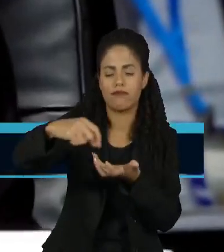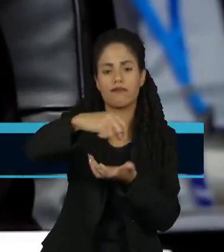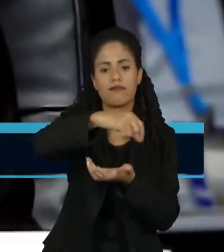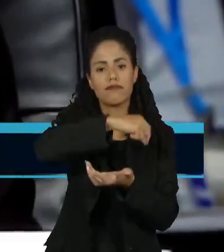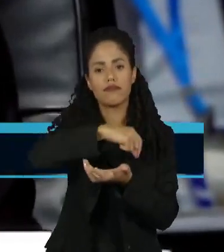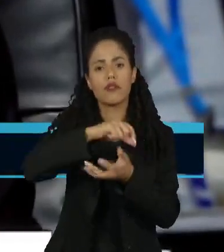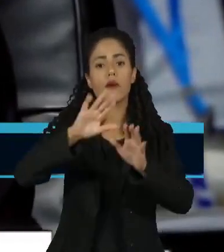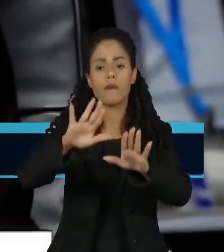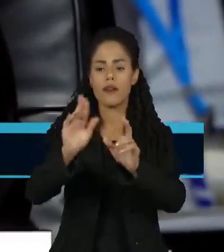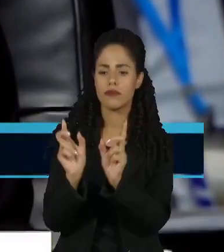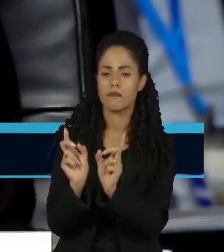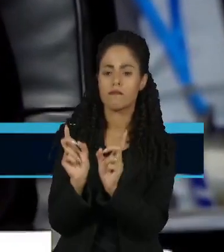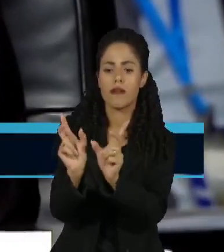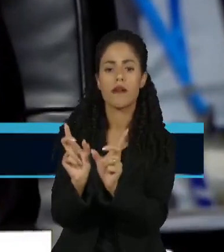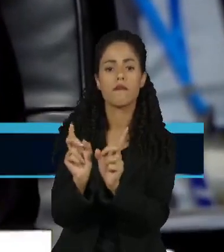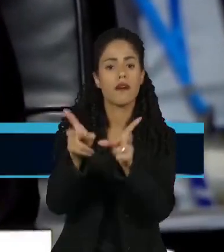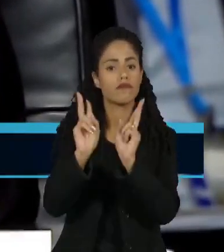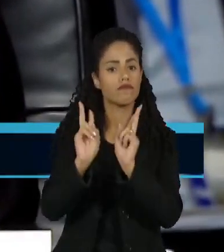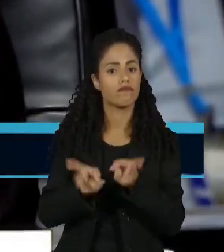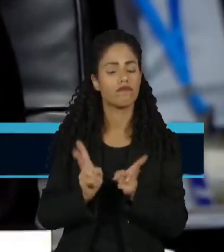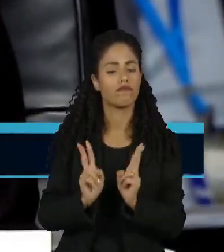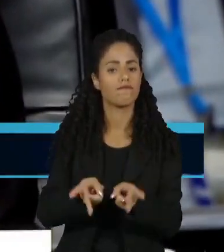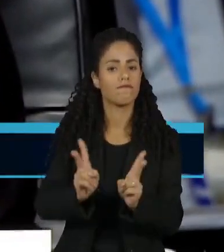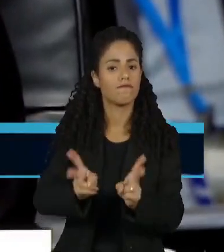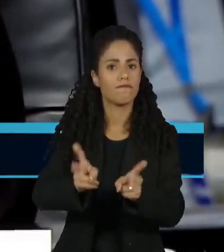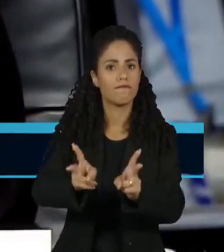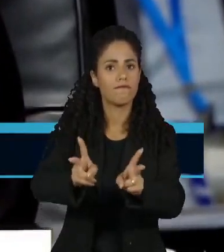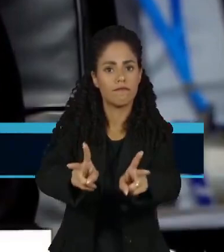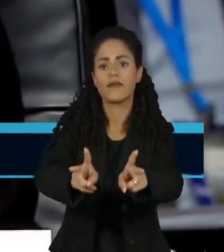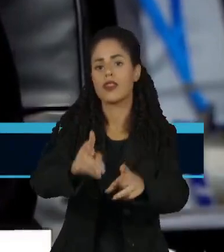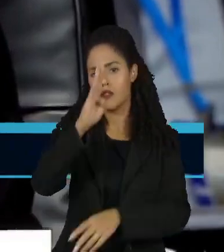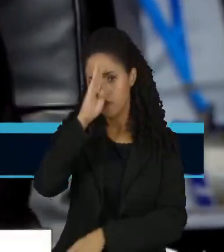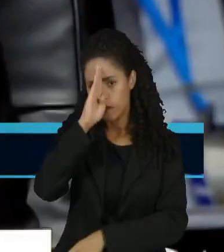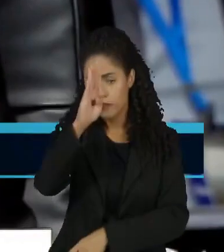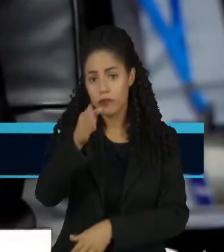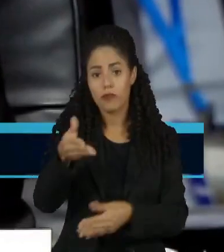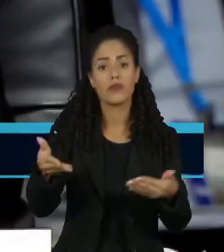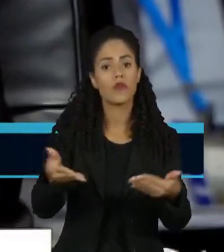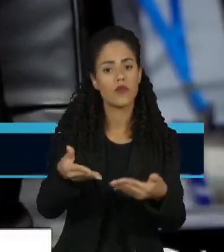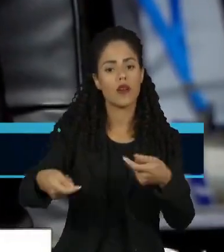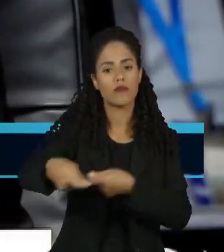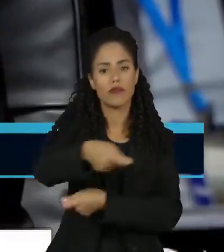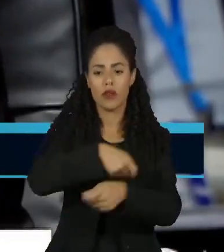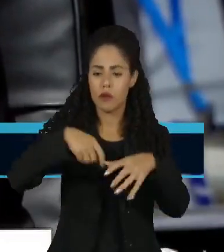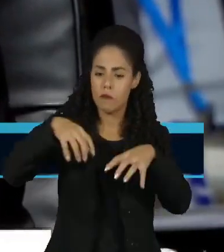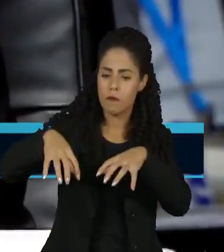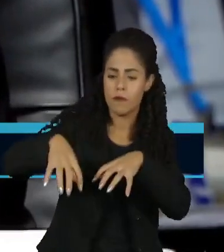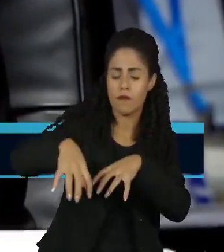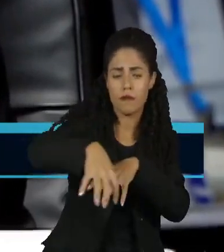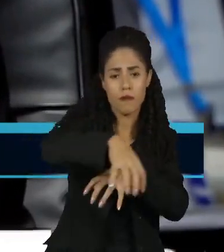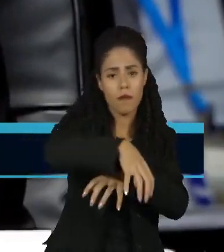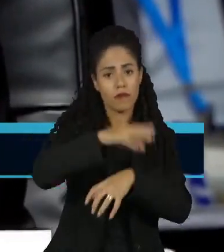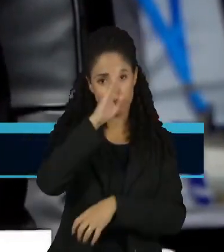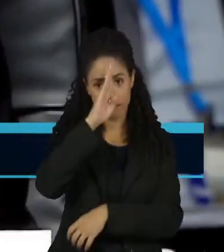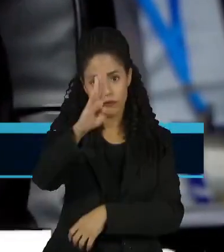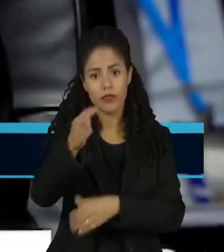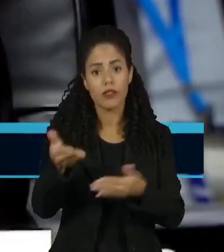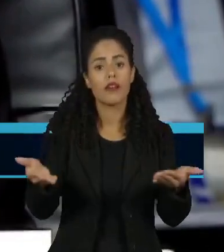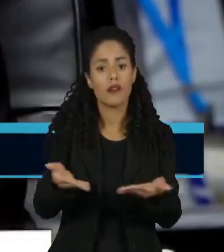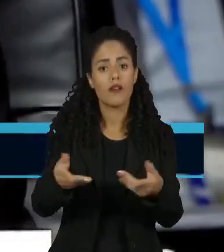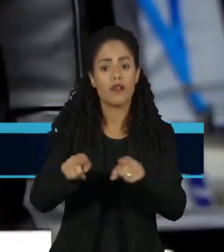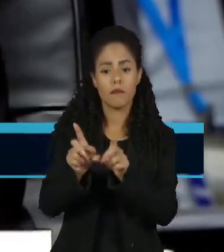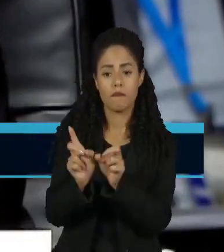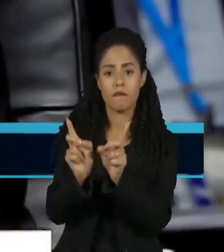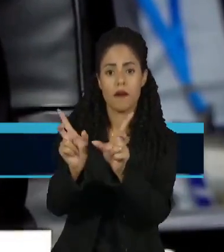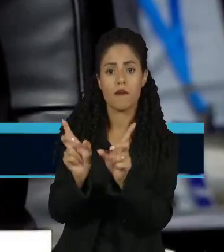mas o comércio continua a ser principalmente regional. A densidade do